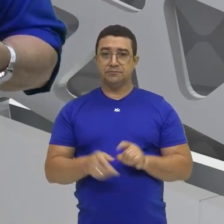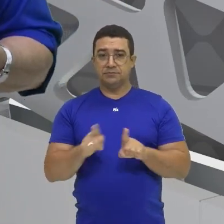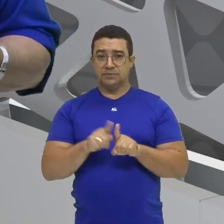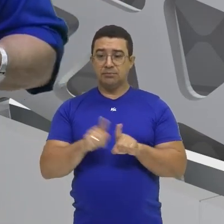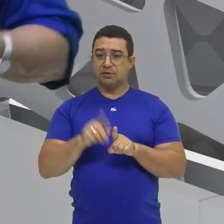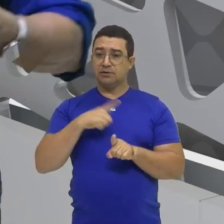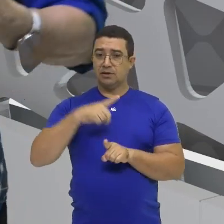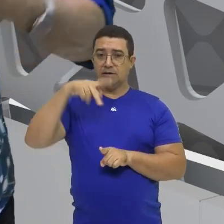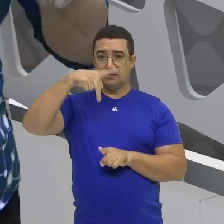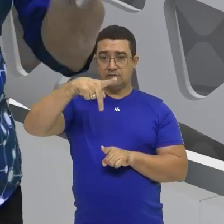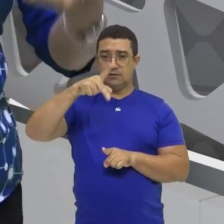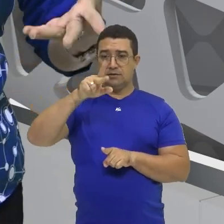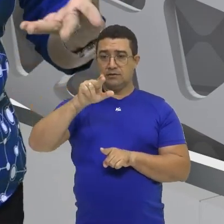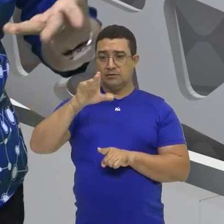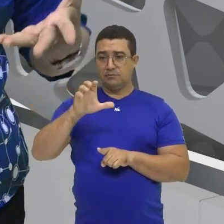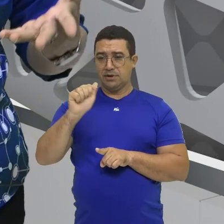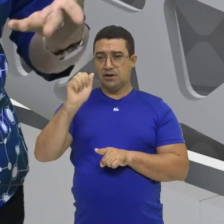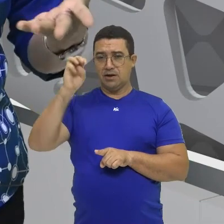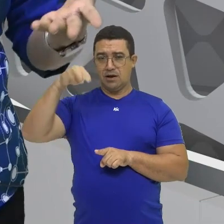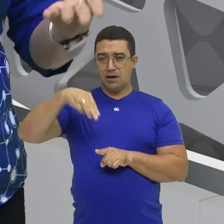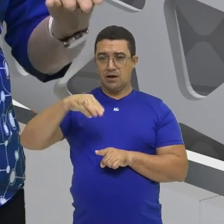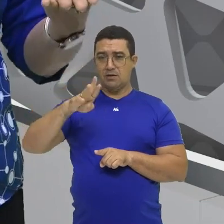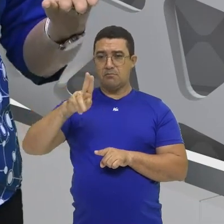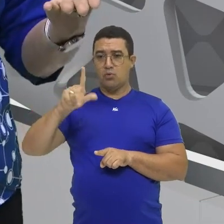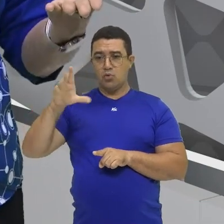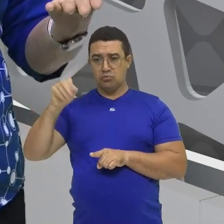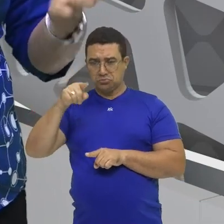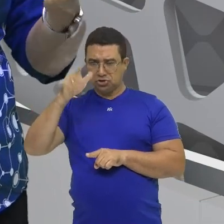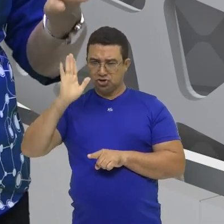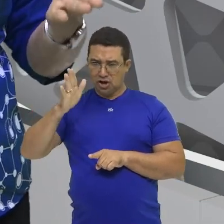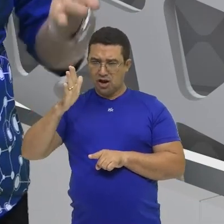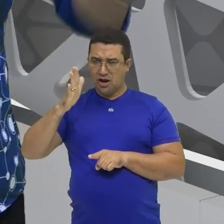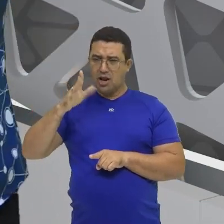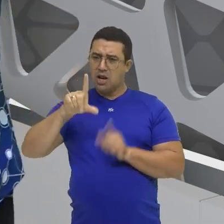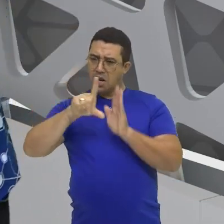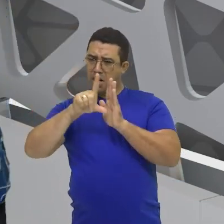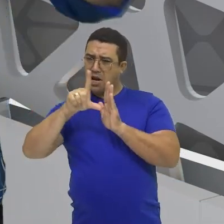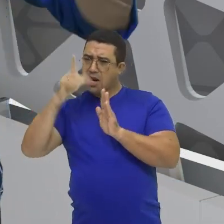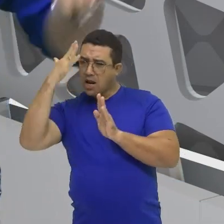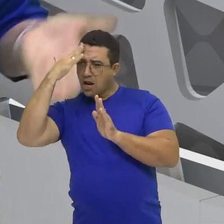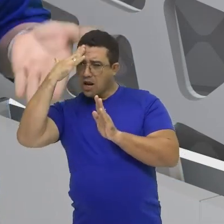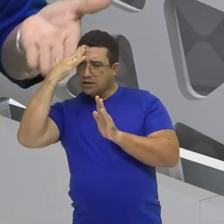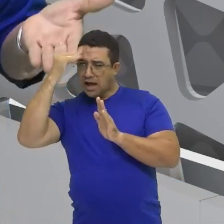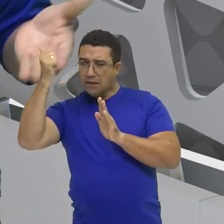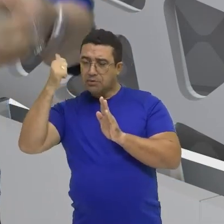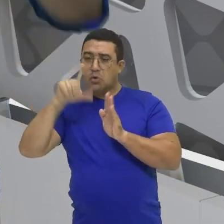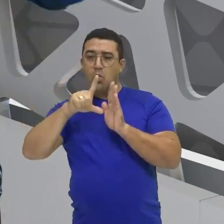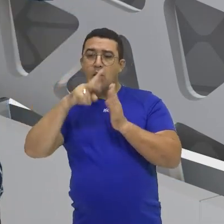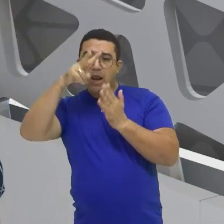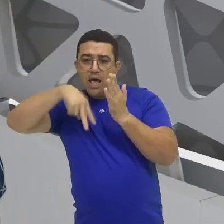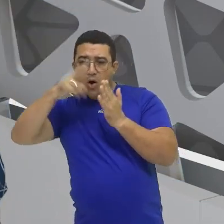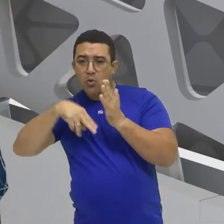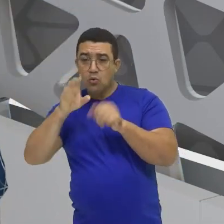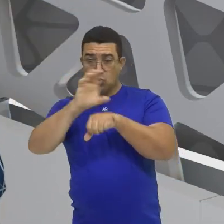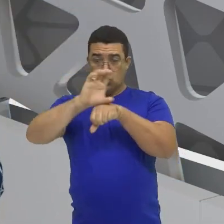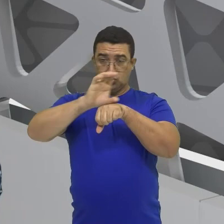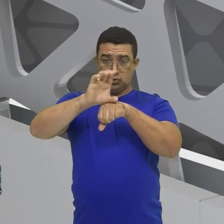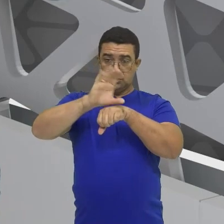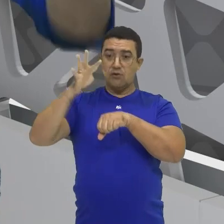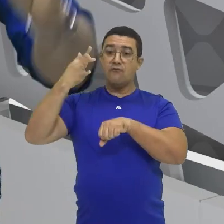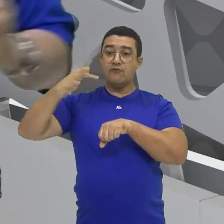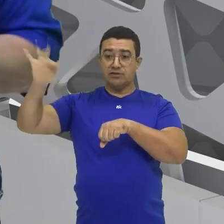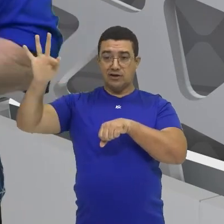o preâmbulo. Você já leu a Constituição Federal do Brasil? Não? Eu aconselho que você leia. Ela é constituída